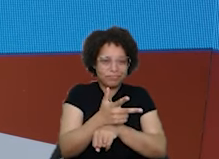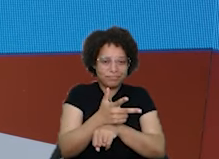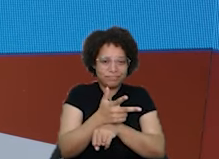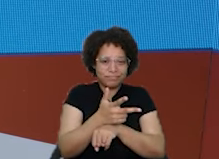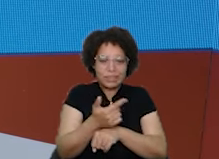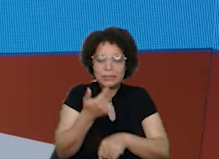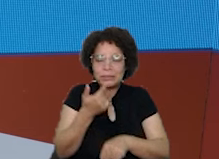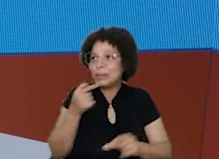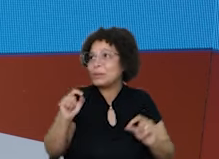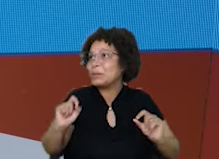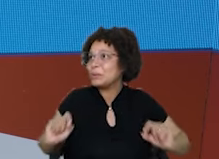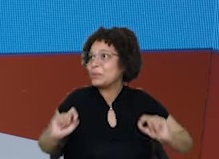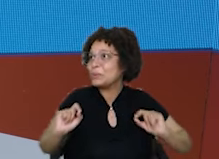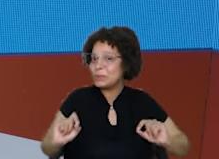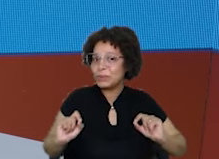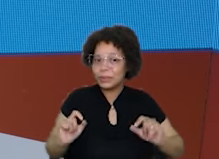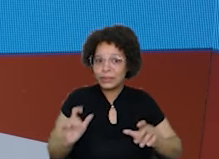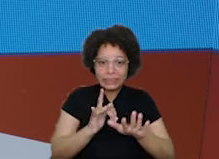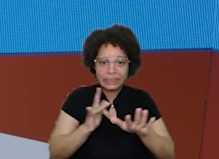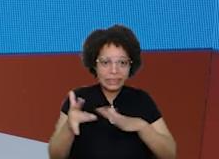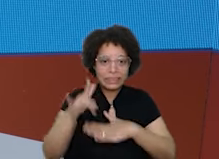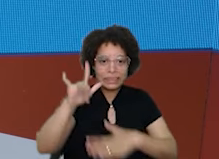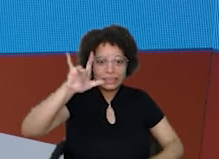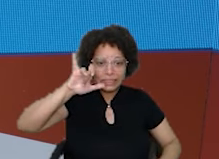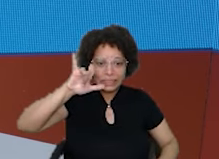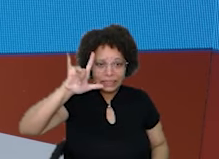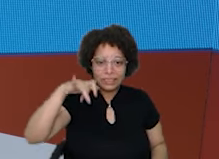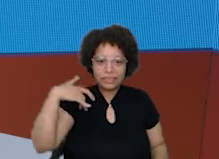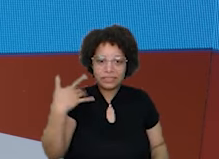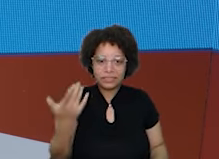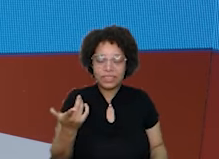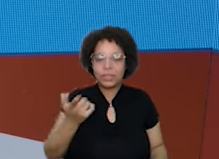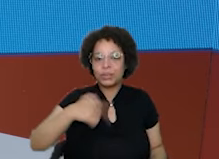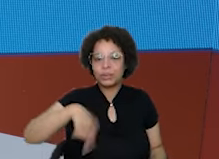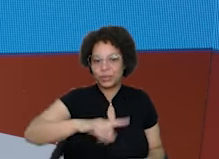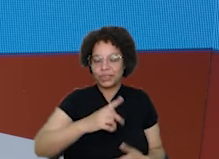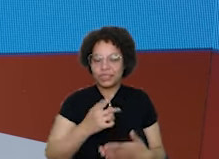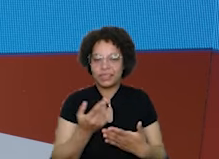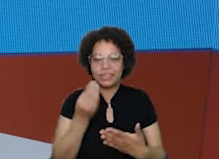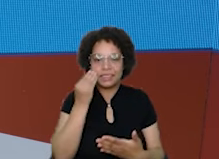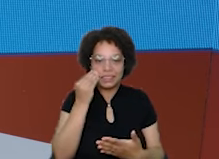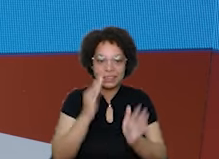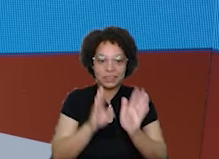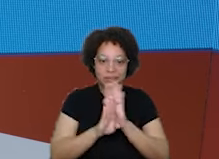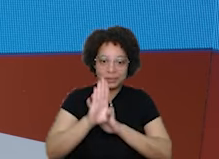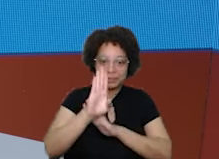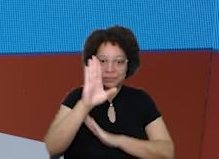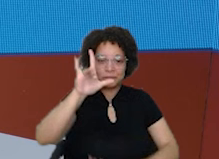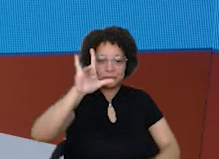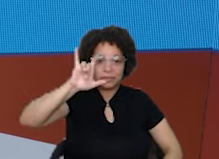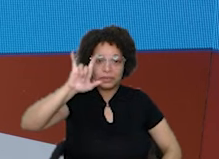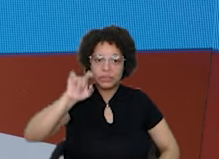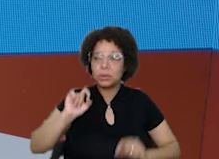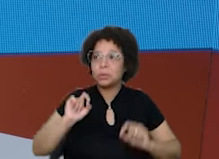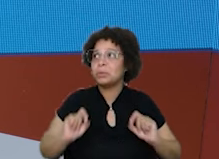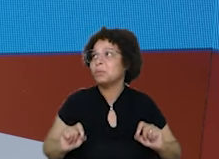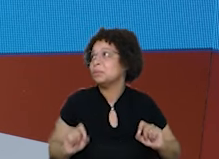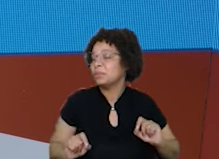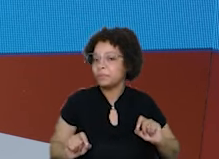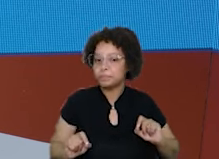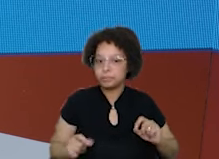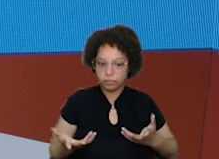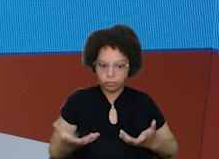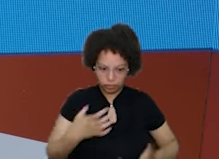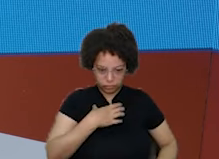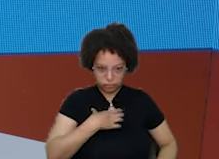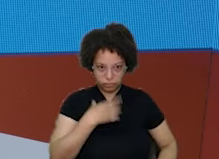vou falar falso no Instagram lembro na época a gente estava trabalhando crescimento com ela no Instagram o que que eu vou trabalhar fala seja você